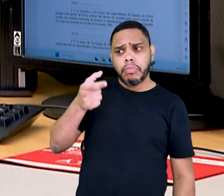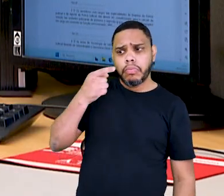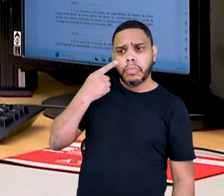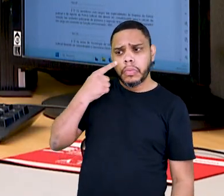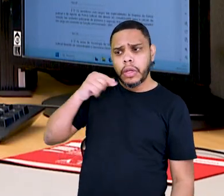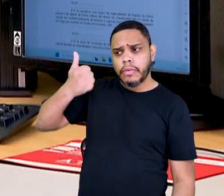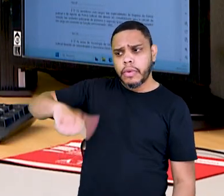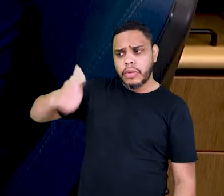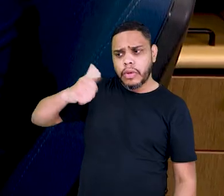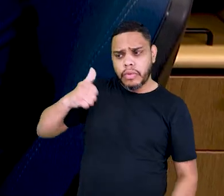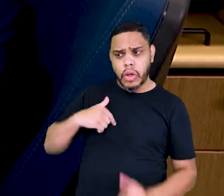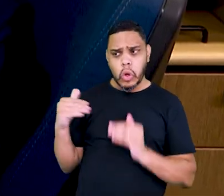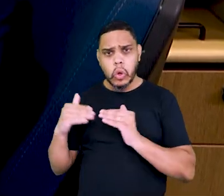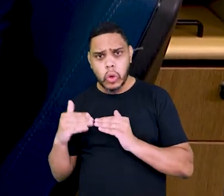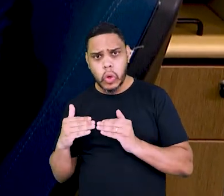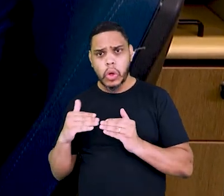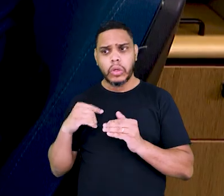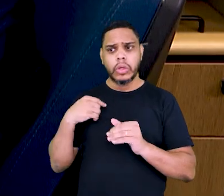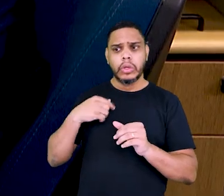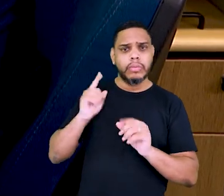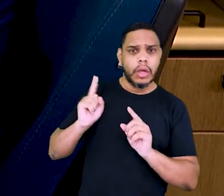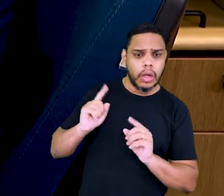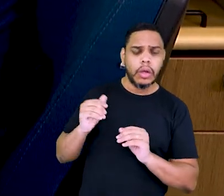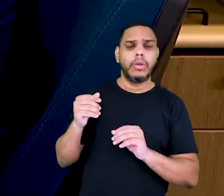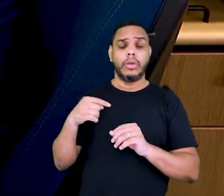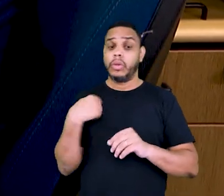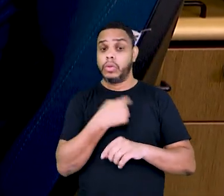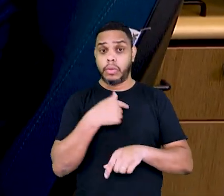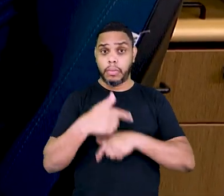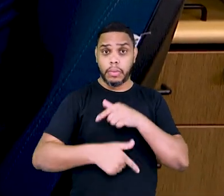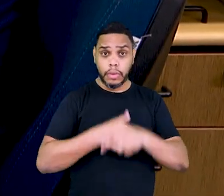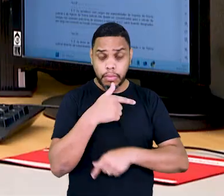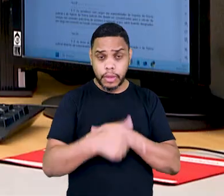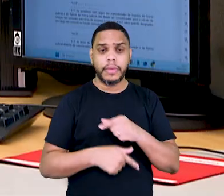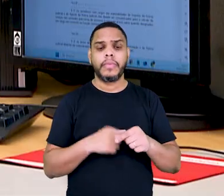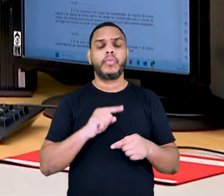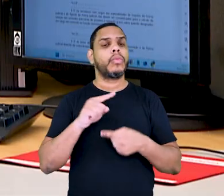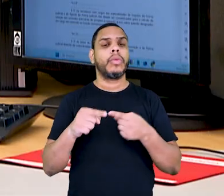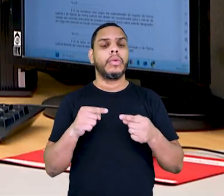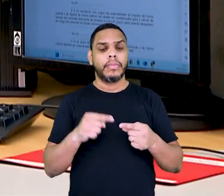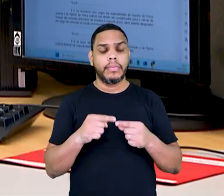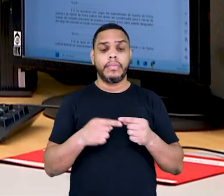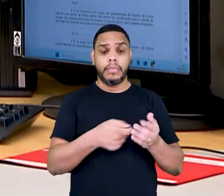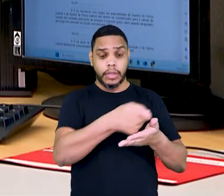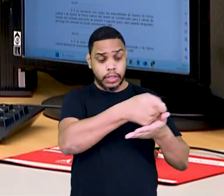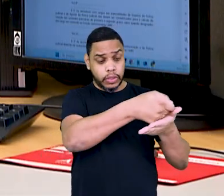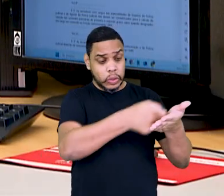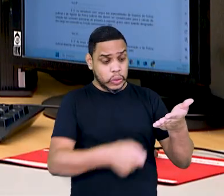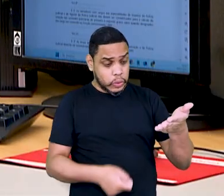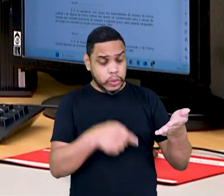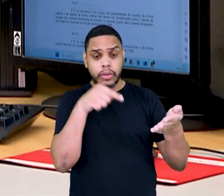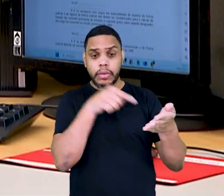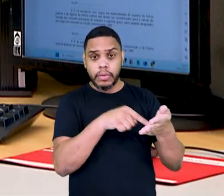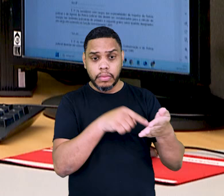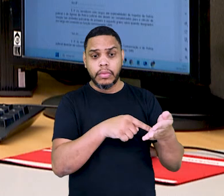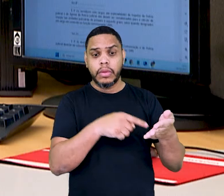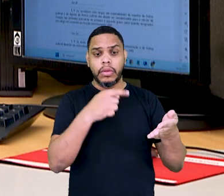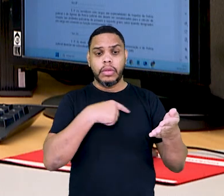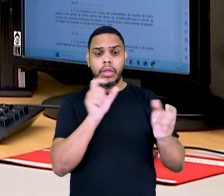as sugestões que a gente fez. O nosso trabalho é garantir que o documento saia sem